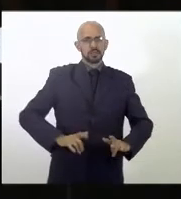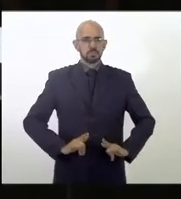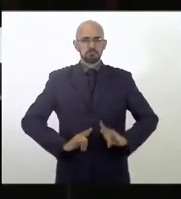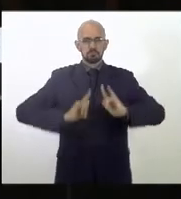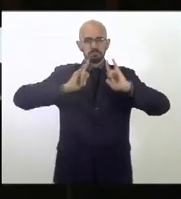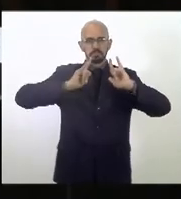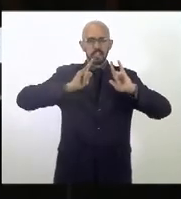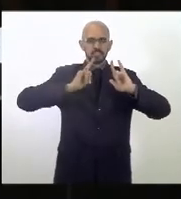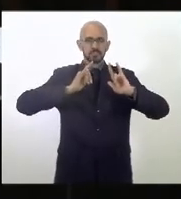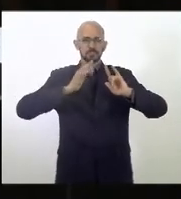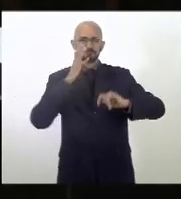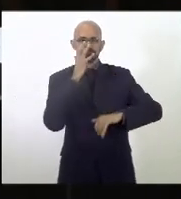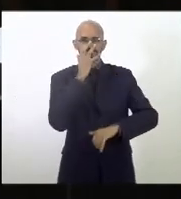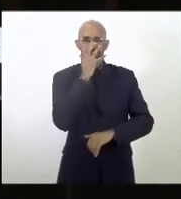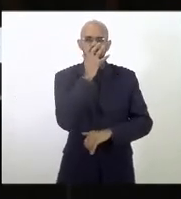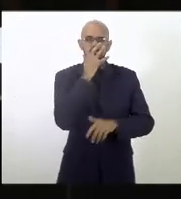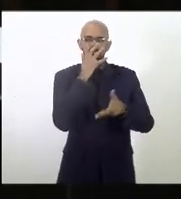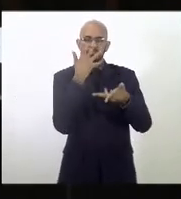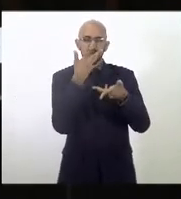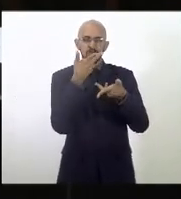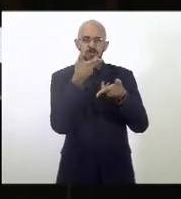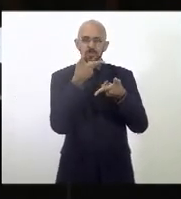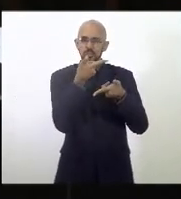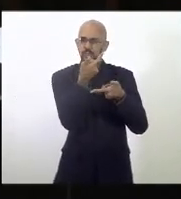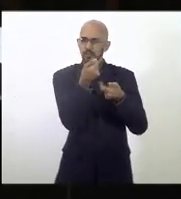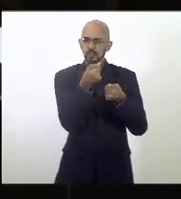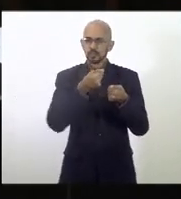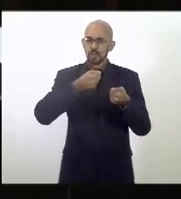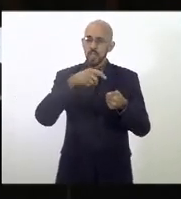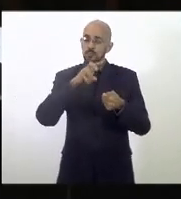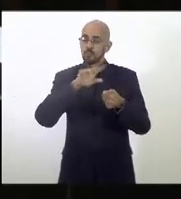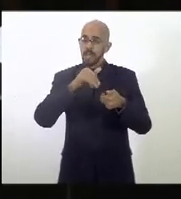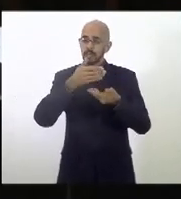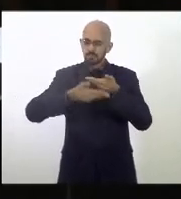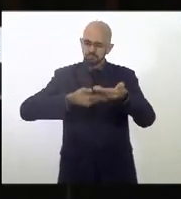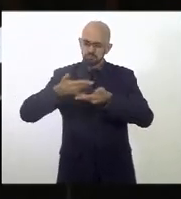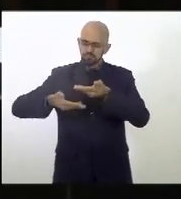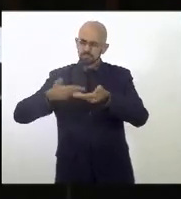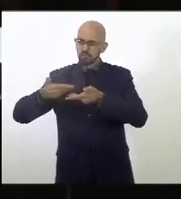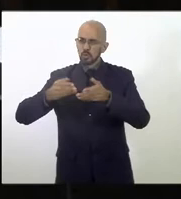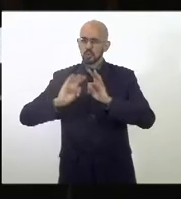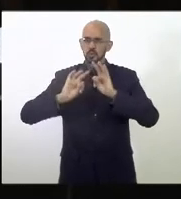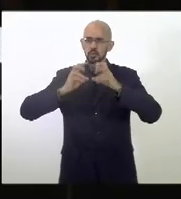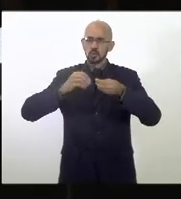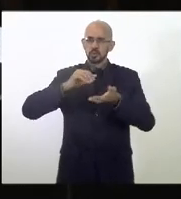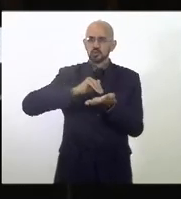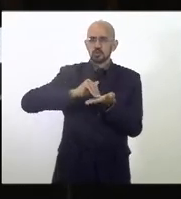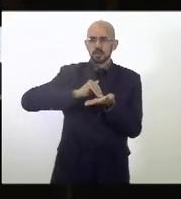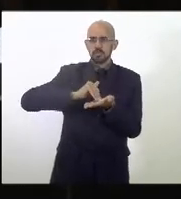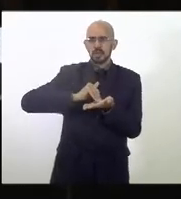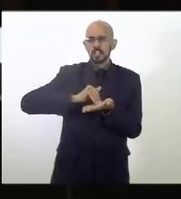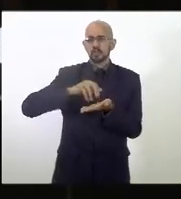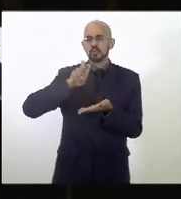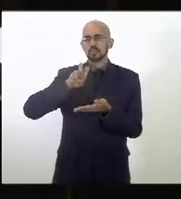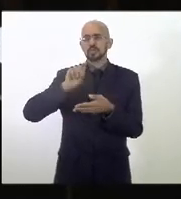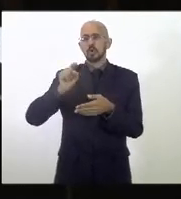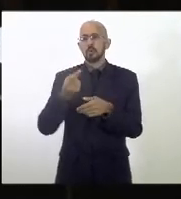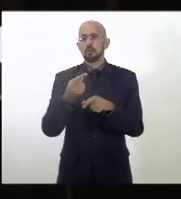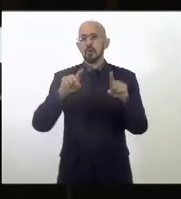centro, proporcionará uma maior integração entre todos os gabinetes, reunindo 5 mil funcionários em um só